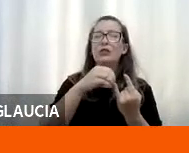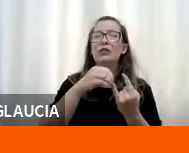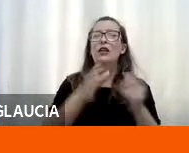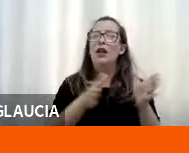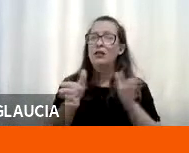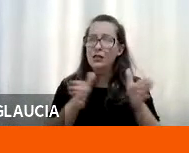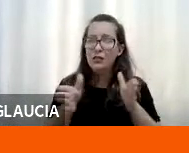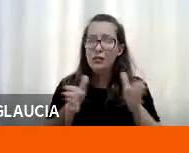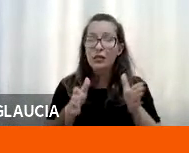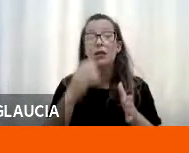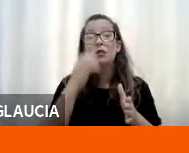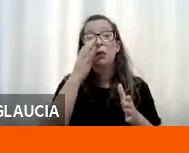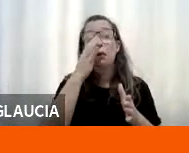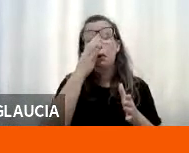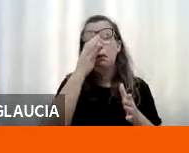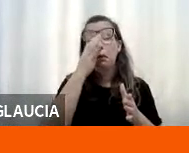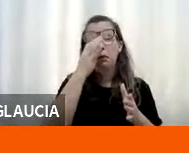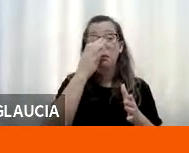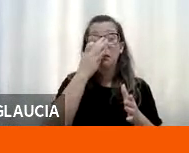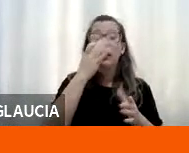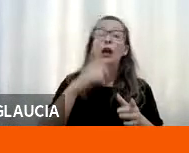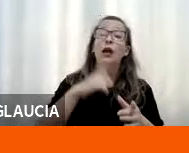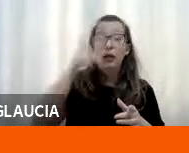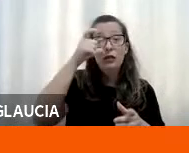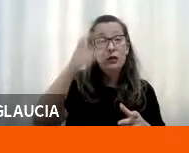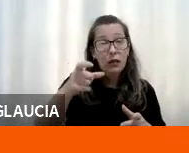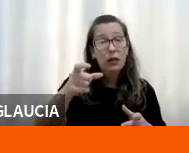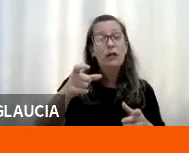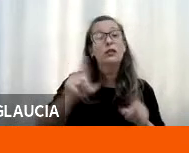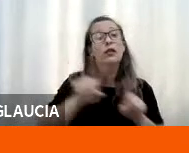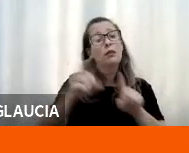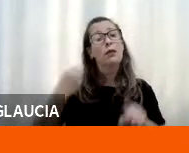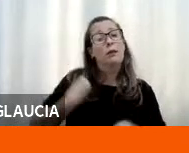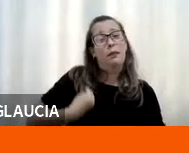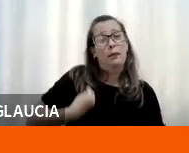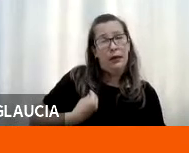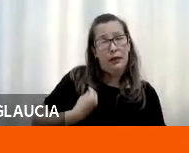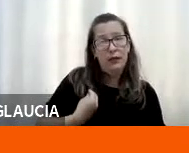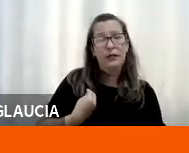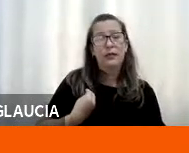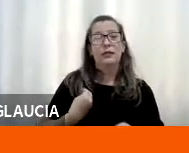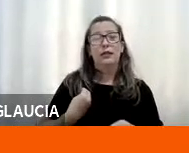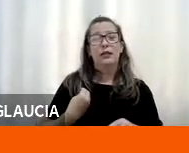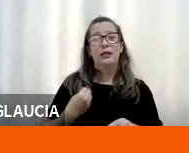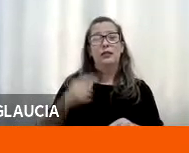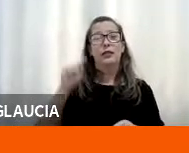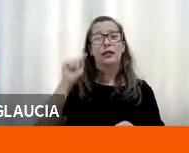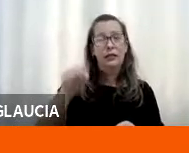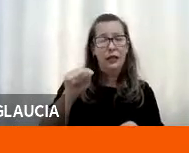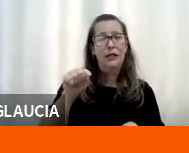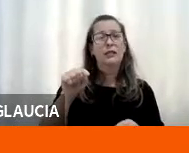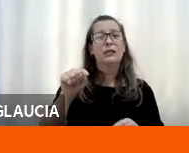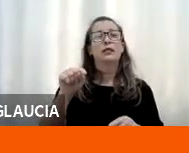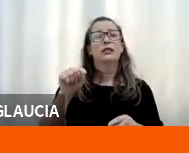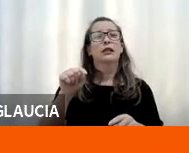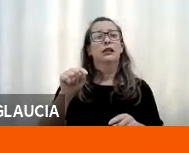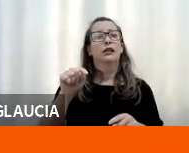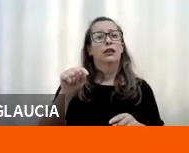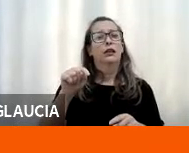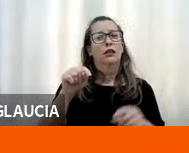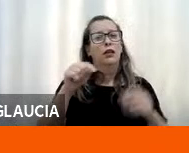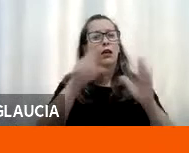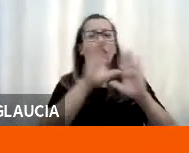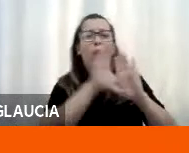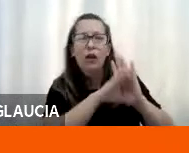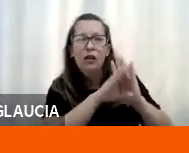acessível, né? Existe um tensionamento e uma presença desse conceito do interesse público, de